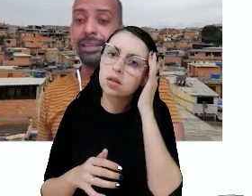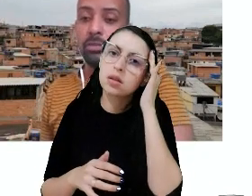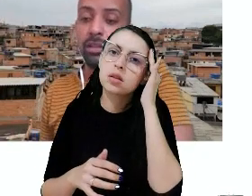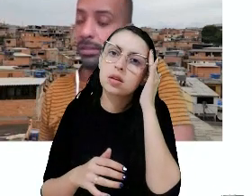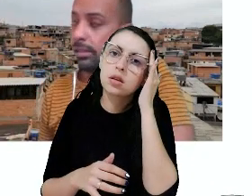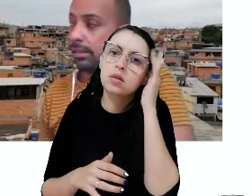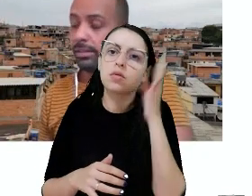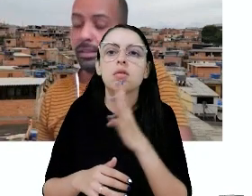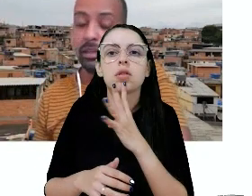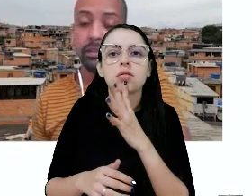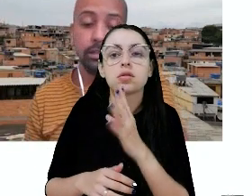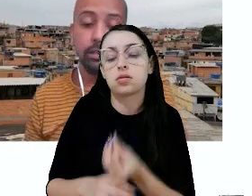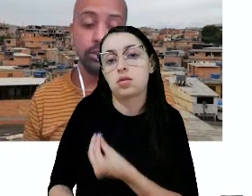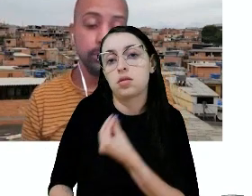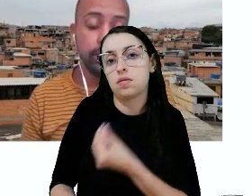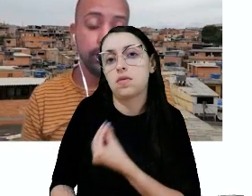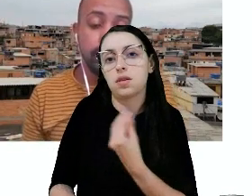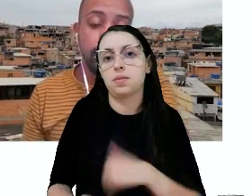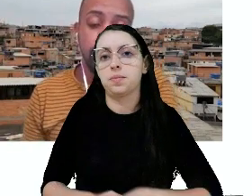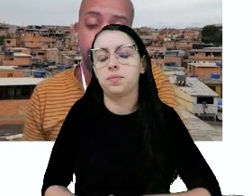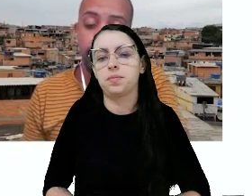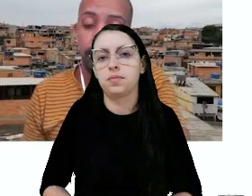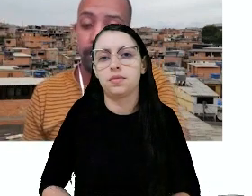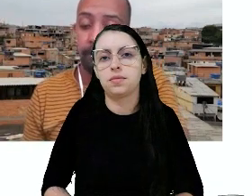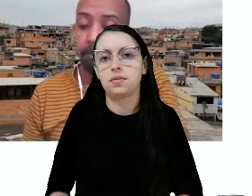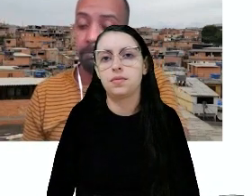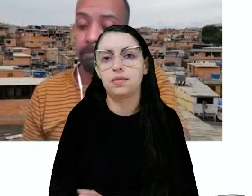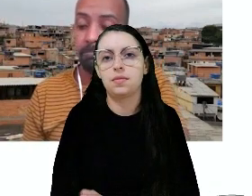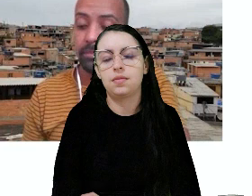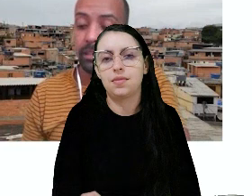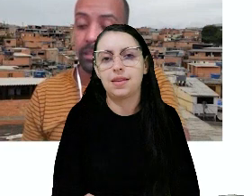para entenderem e conhecerem essa realidade.